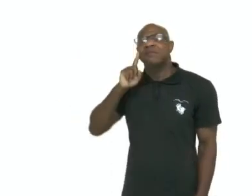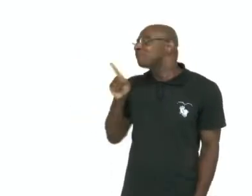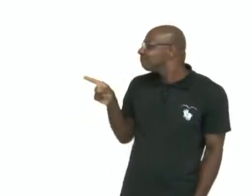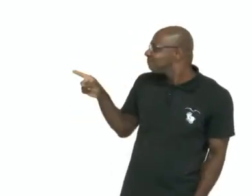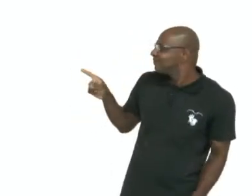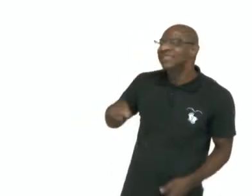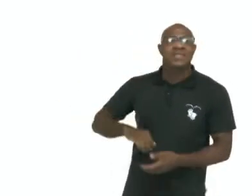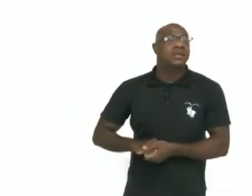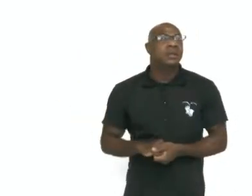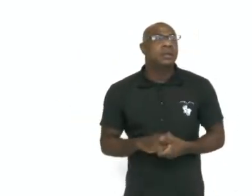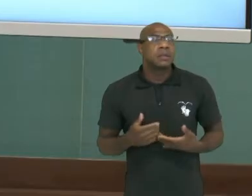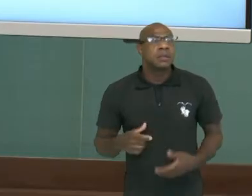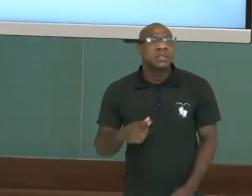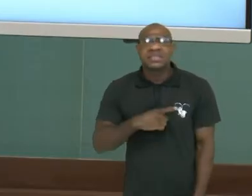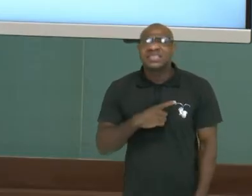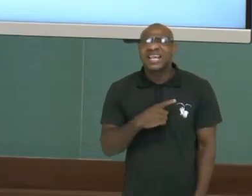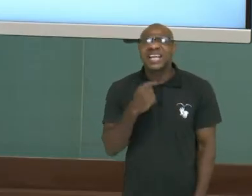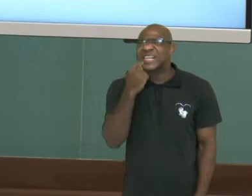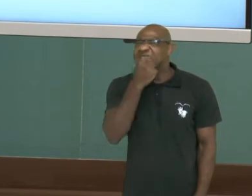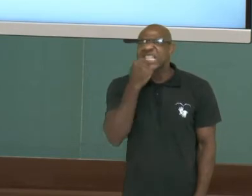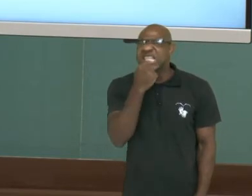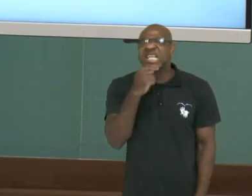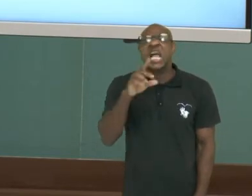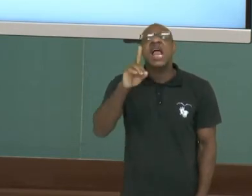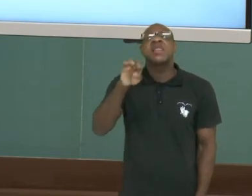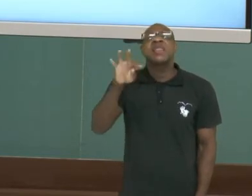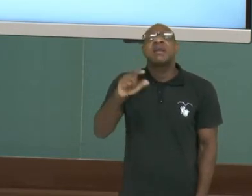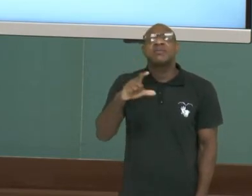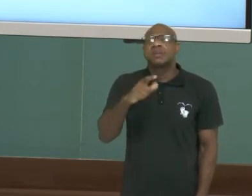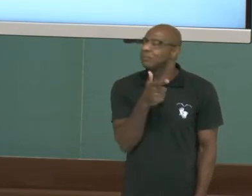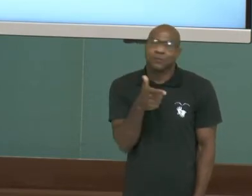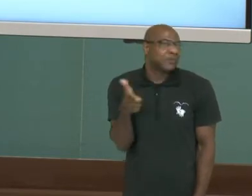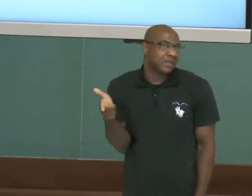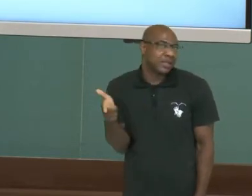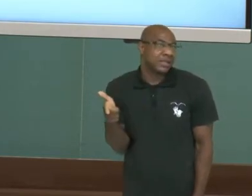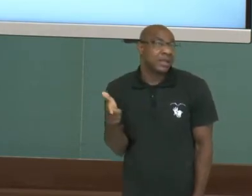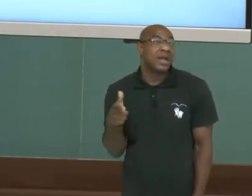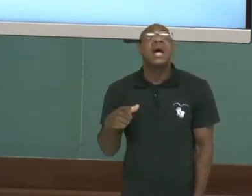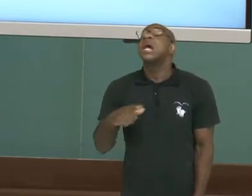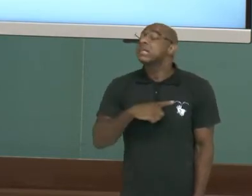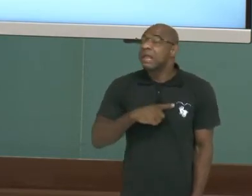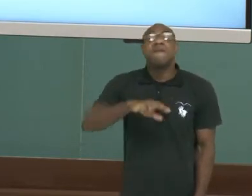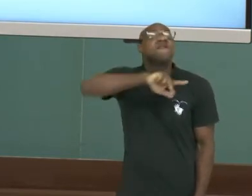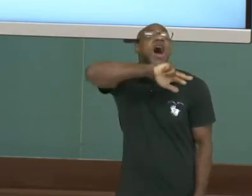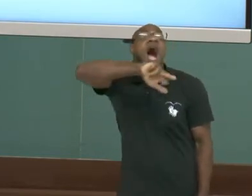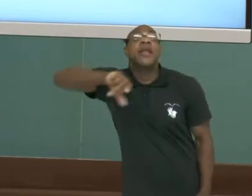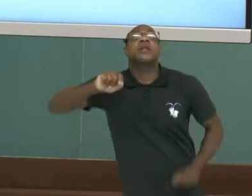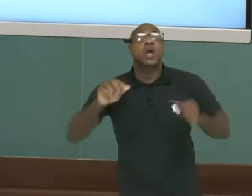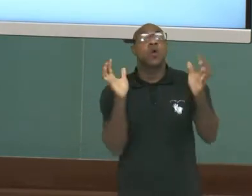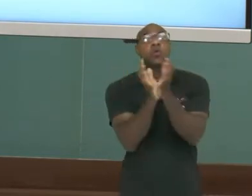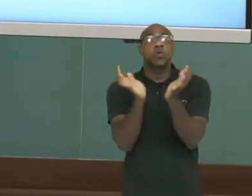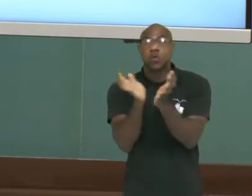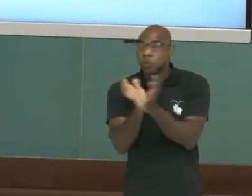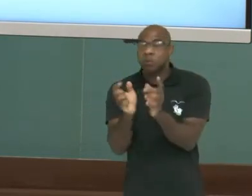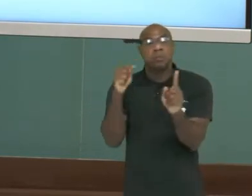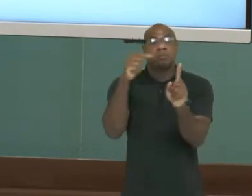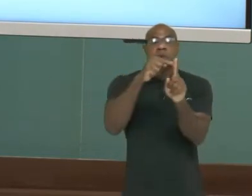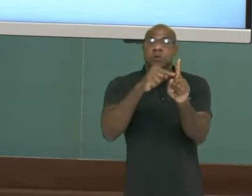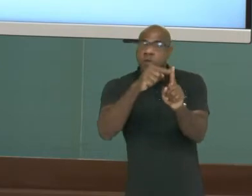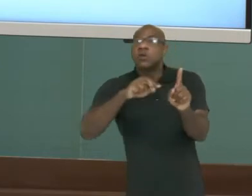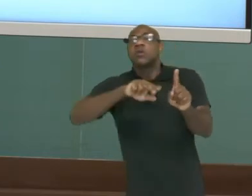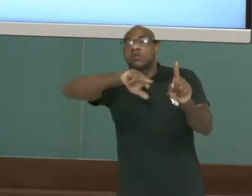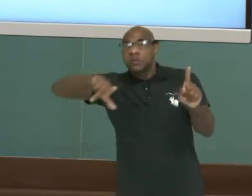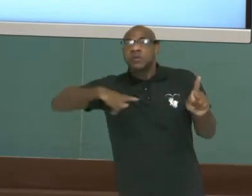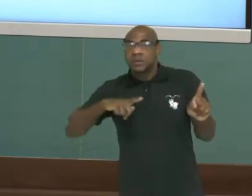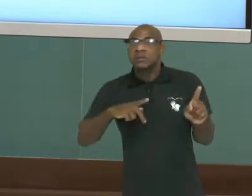Professora, tem dentes? Não, eles não têm dentes. Mas existem várias espécies ali com vários bicos, ou seja,